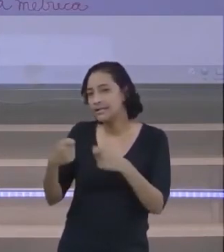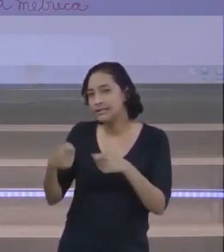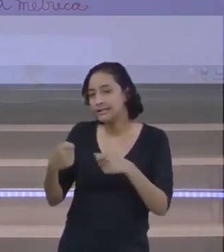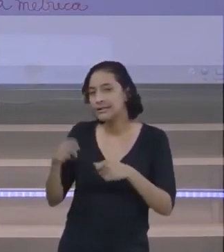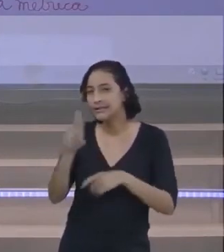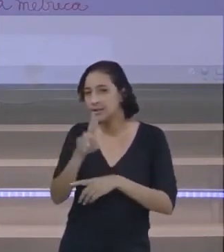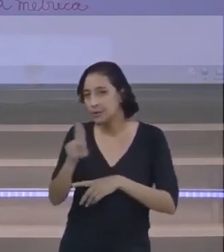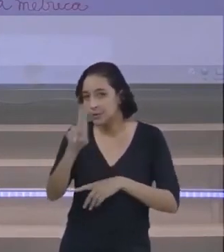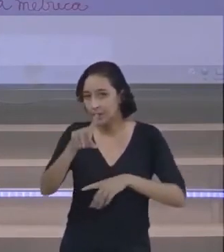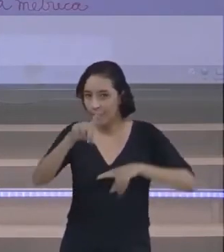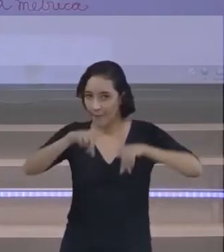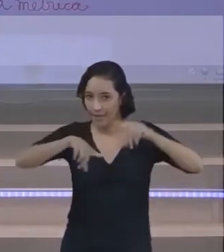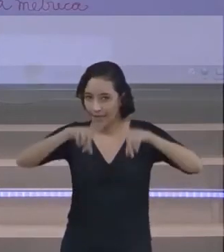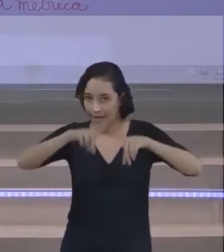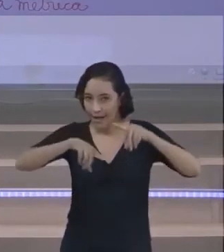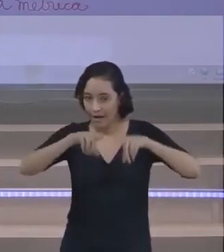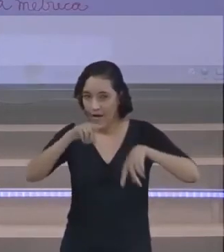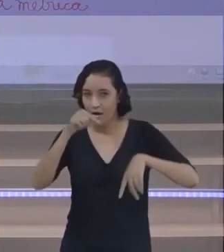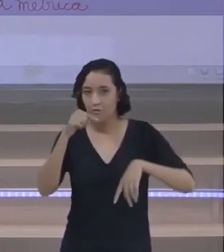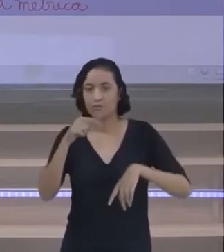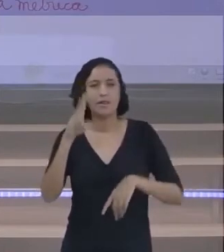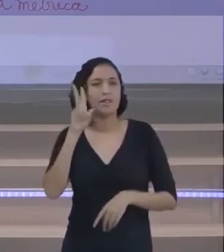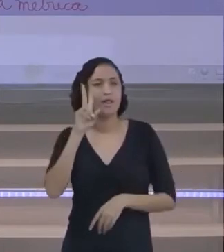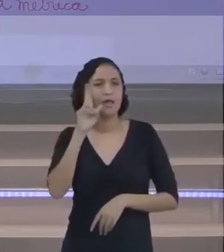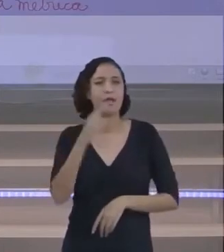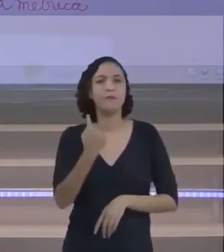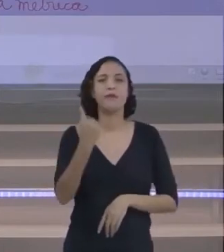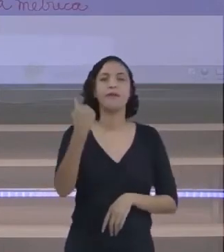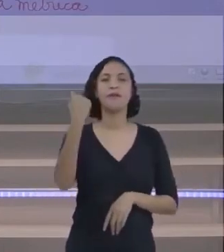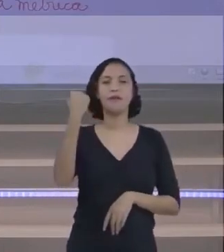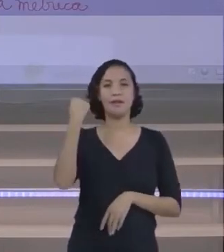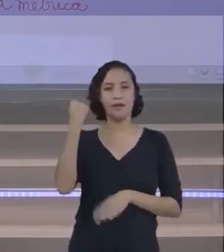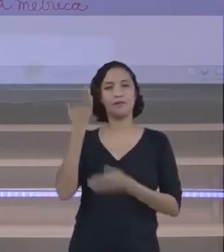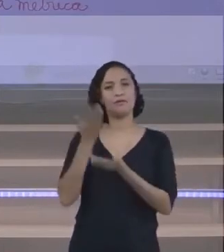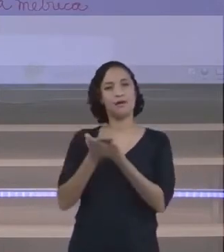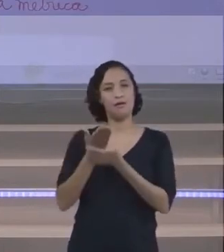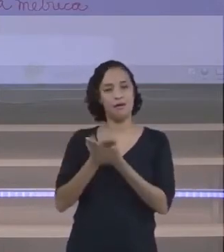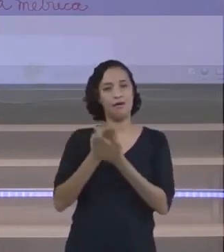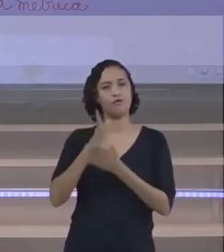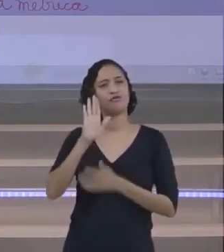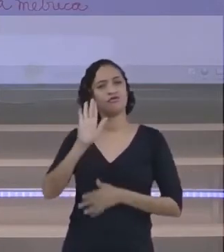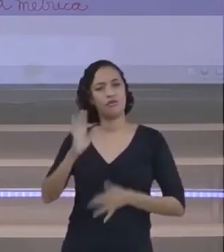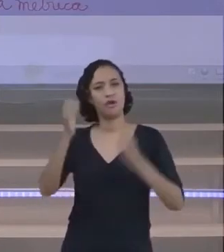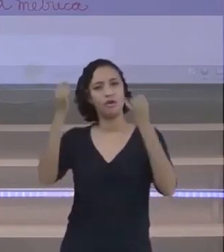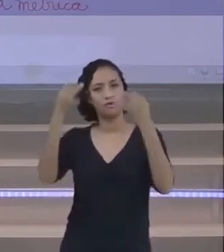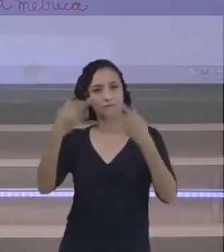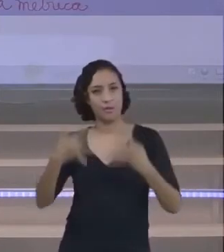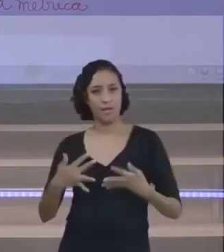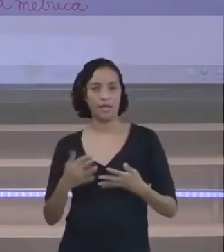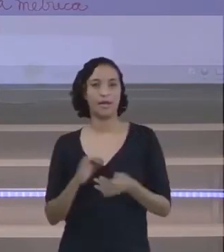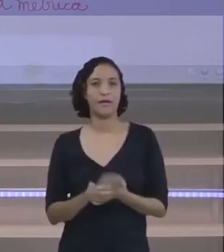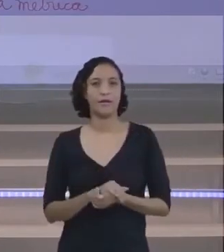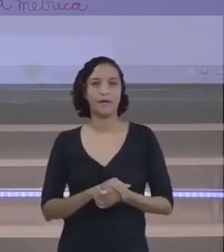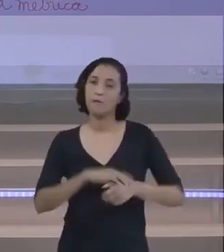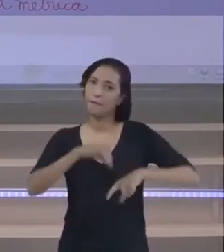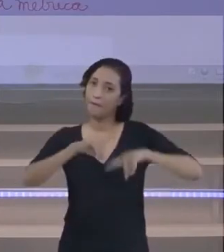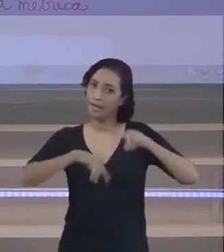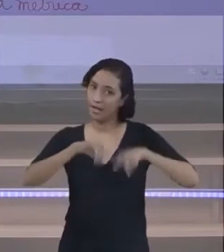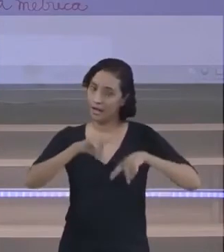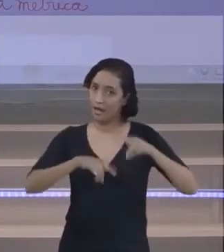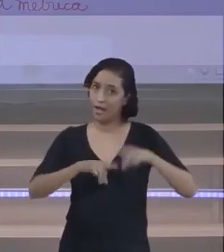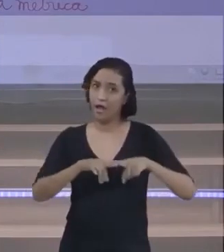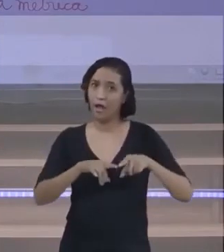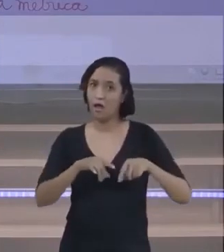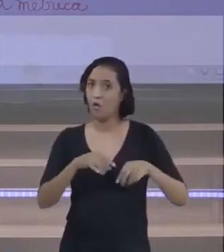convencionais. Lembra que a professora falou lá no início da aula que são instrumentos convencionais que se usa aqui na nossa cidade,